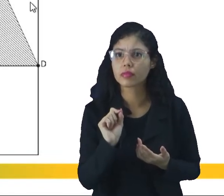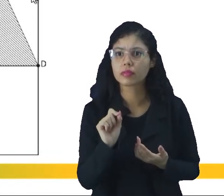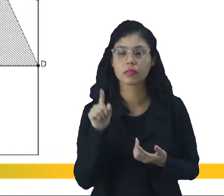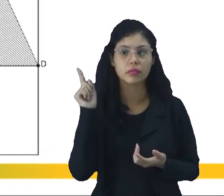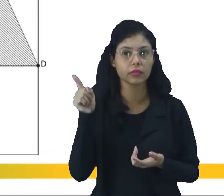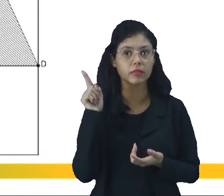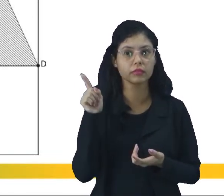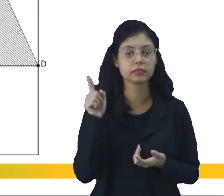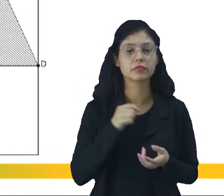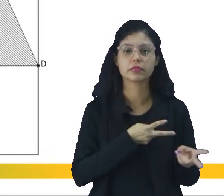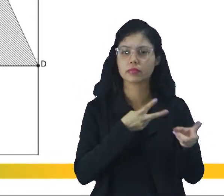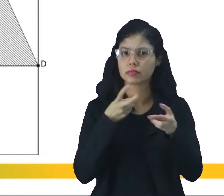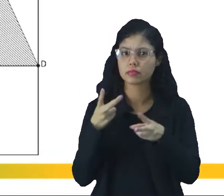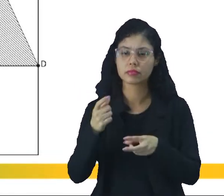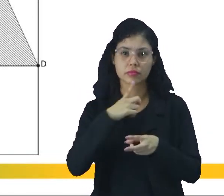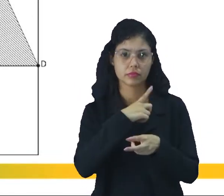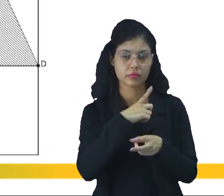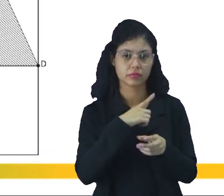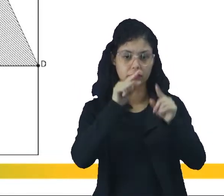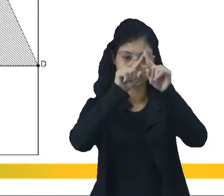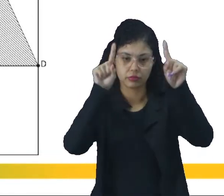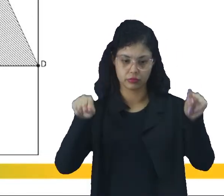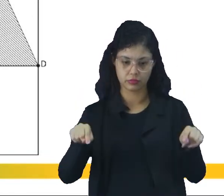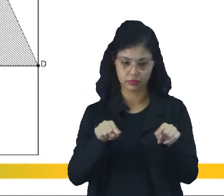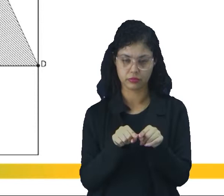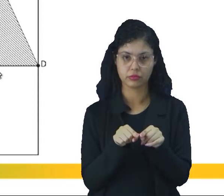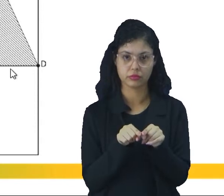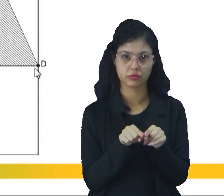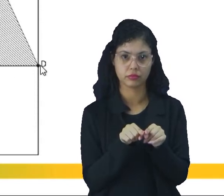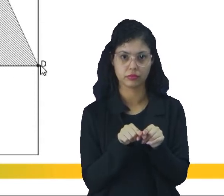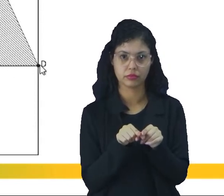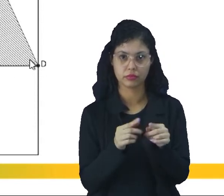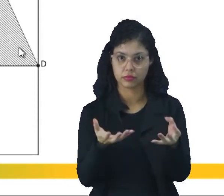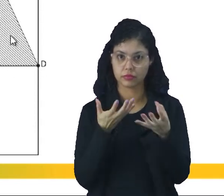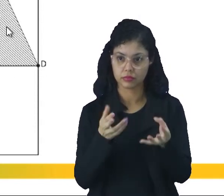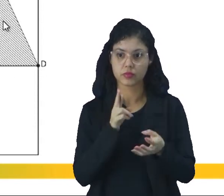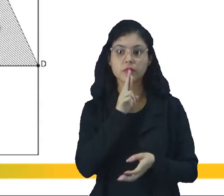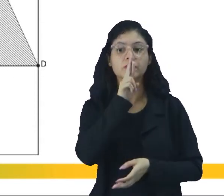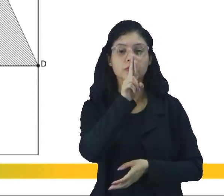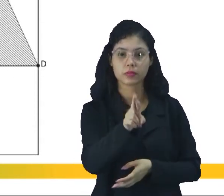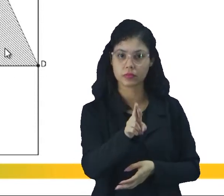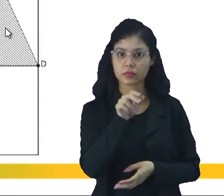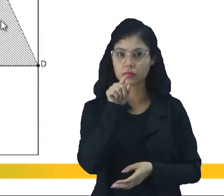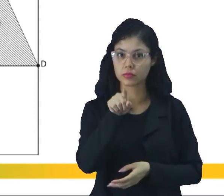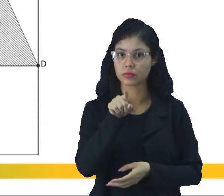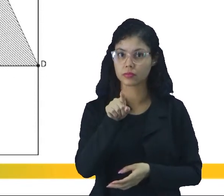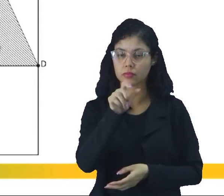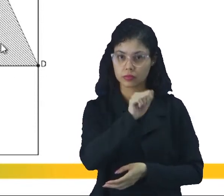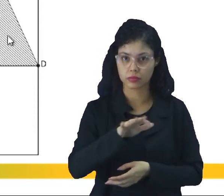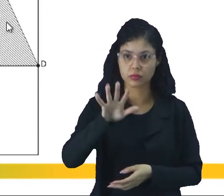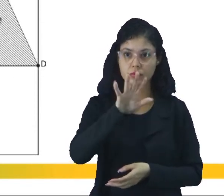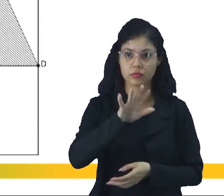aqui? Você percebeu que eu tenho aqui um quadrado. Eu quero calcular essa área.